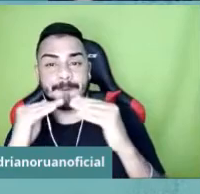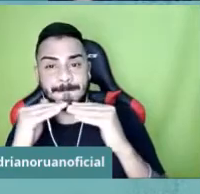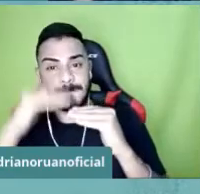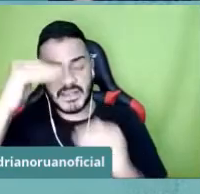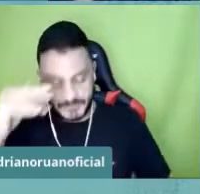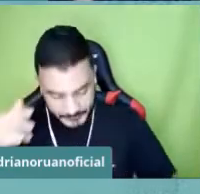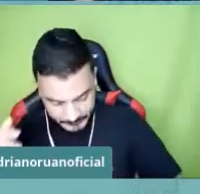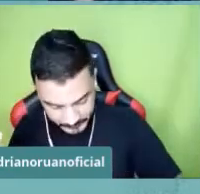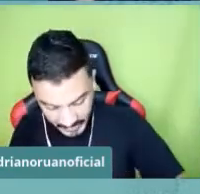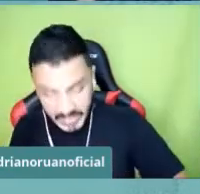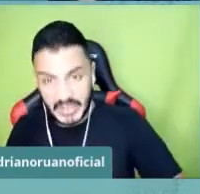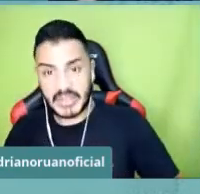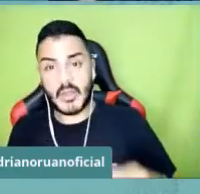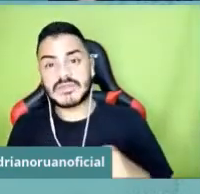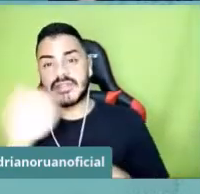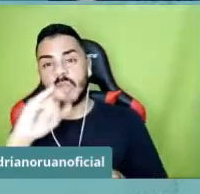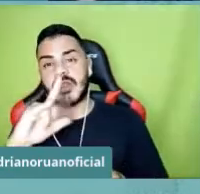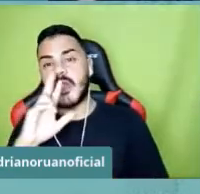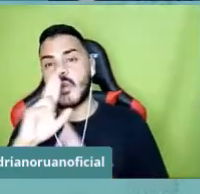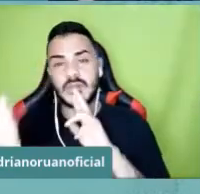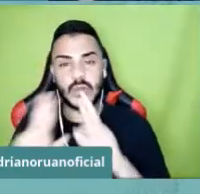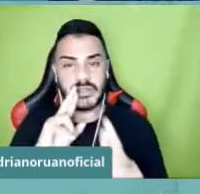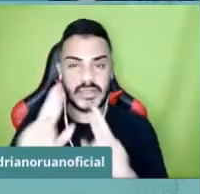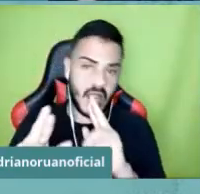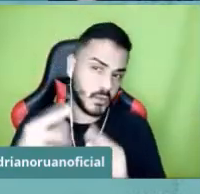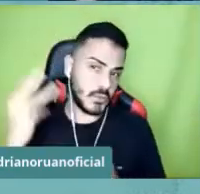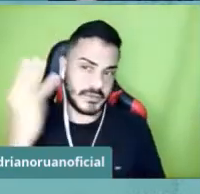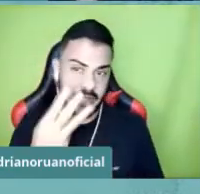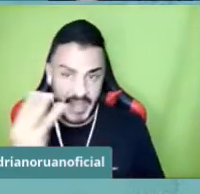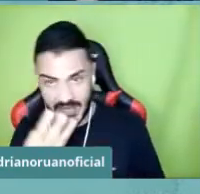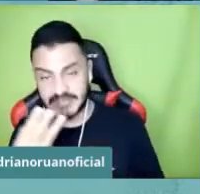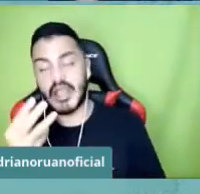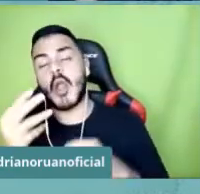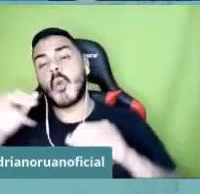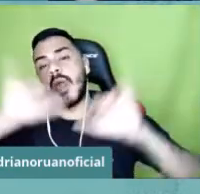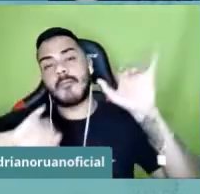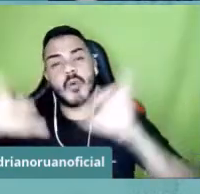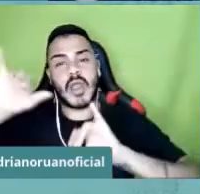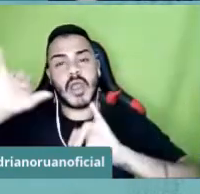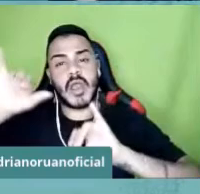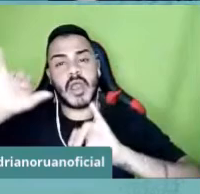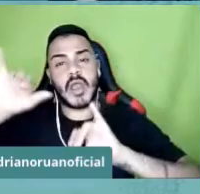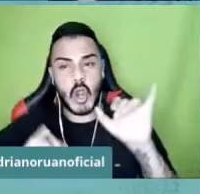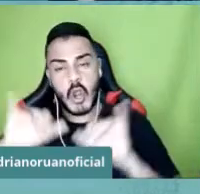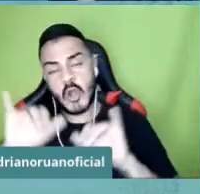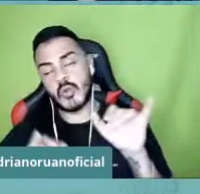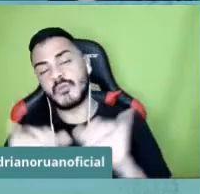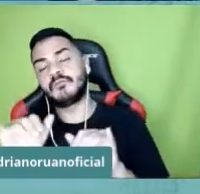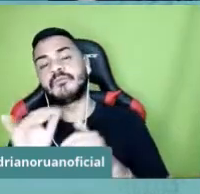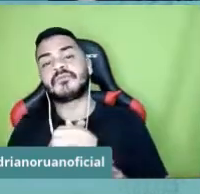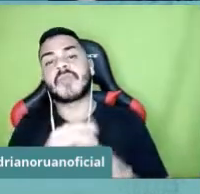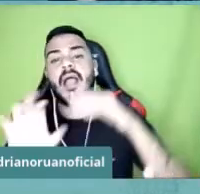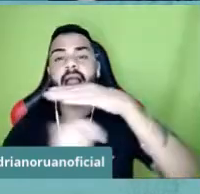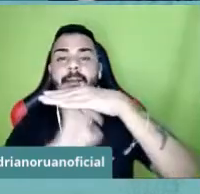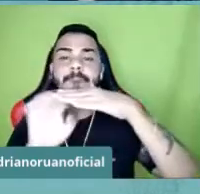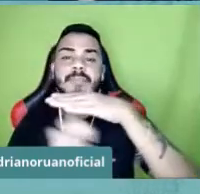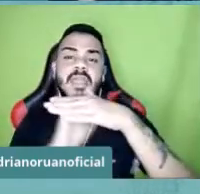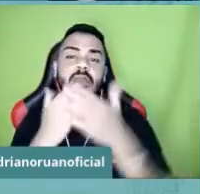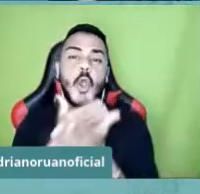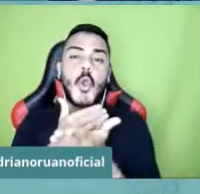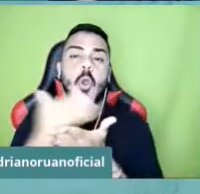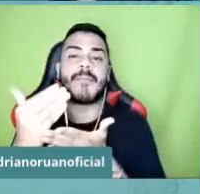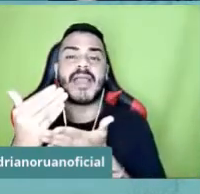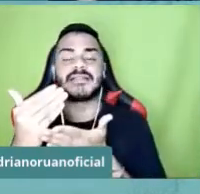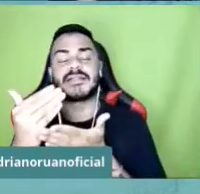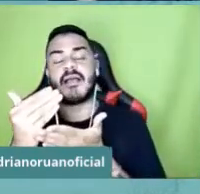tenho resultado de estudo de fase 3, o laboratório, a empresa que representa o laboratório, dá entrada